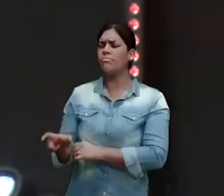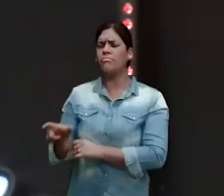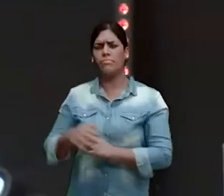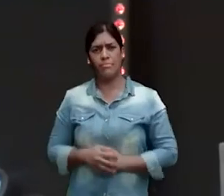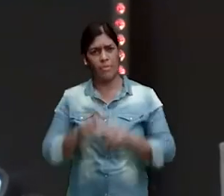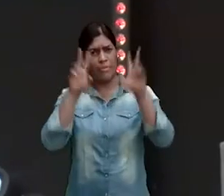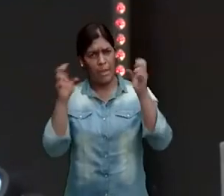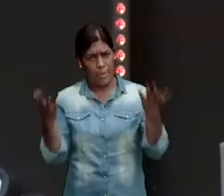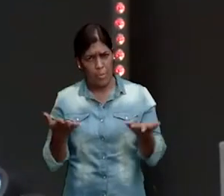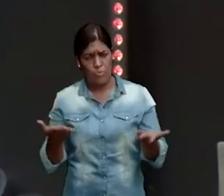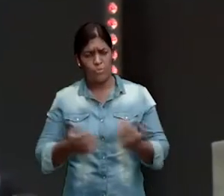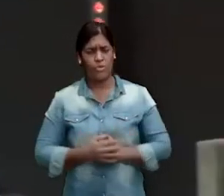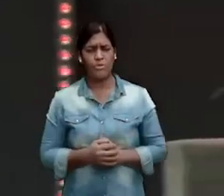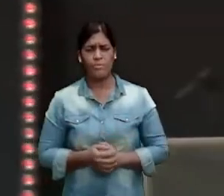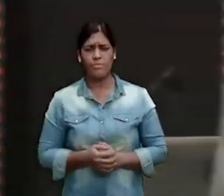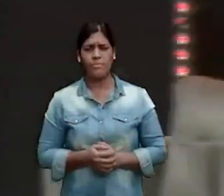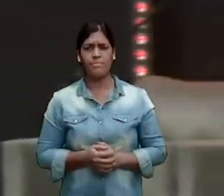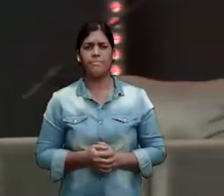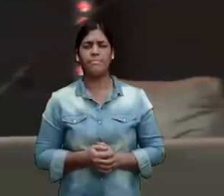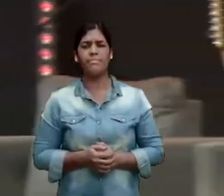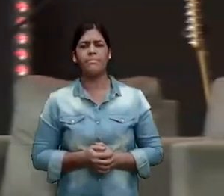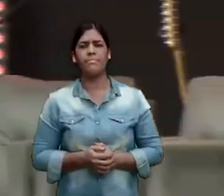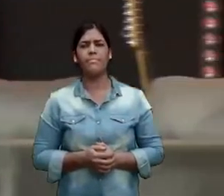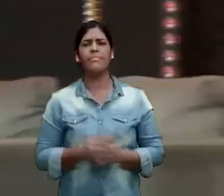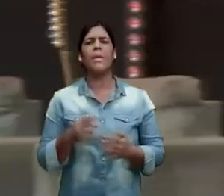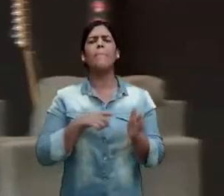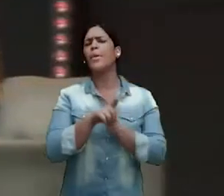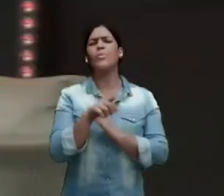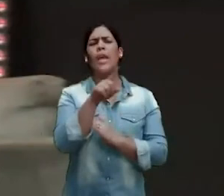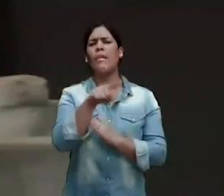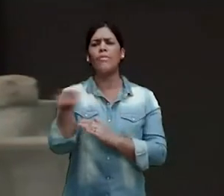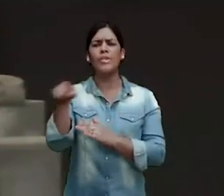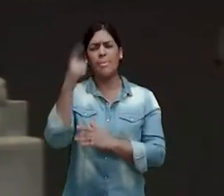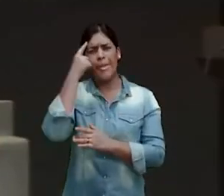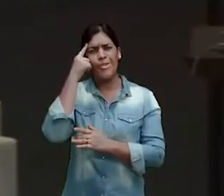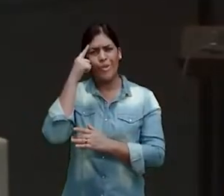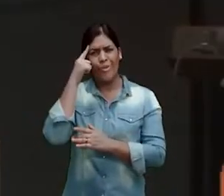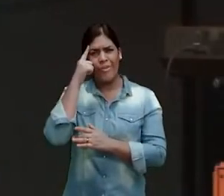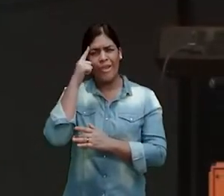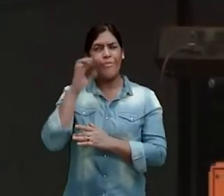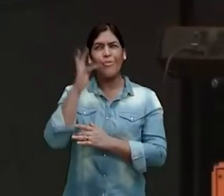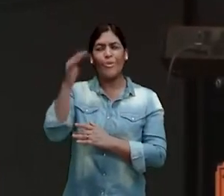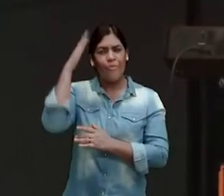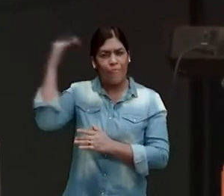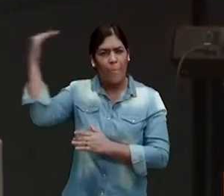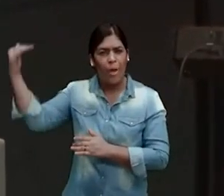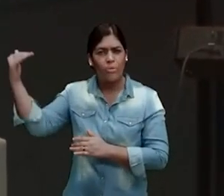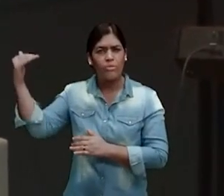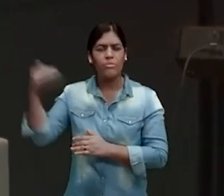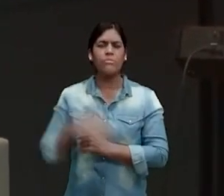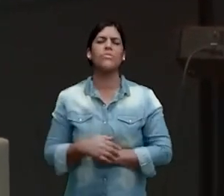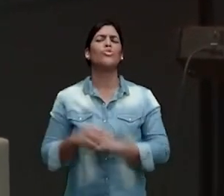deixa eu te perguntar uma coisa alguém aqui já pensou em ser famoso tá todo mundo